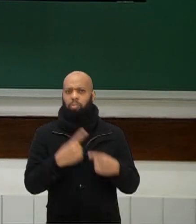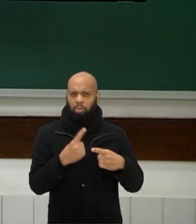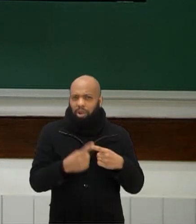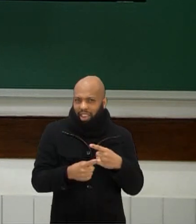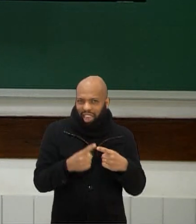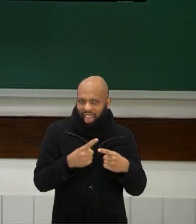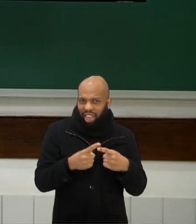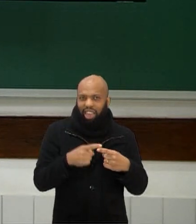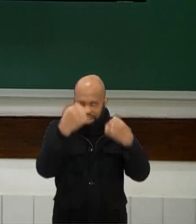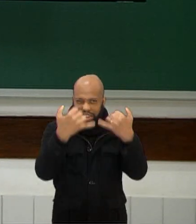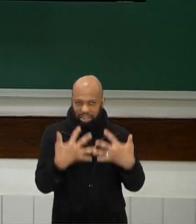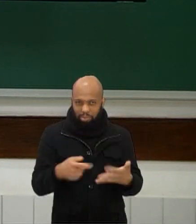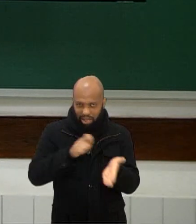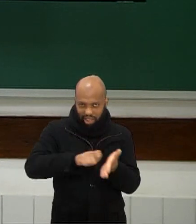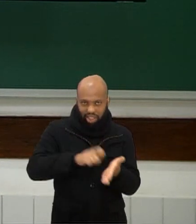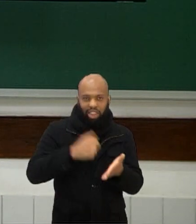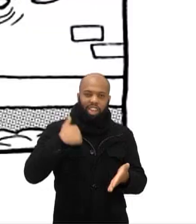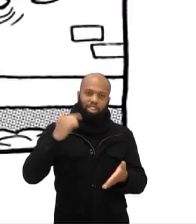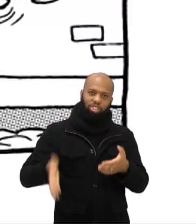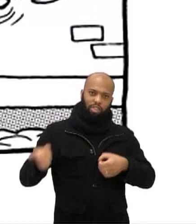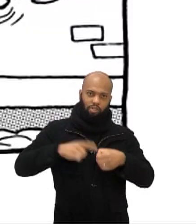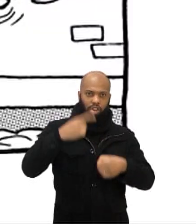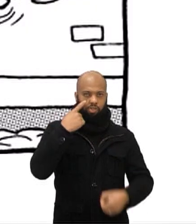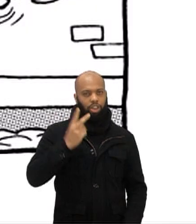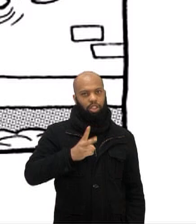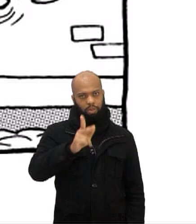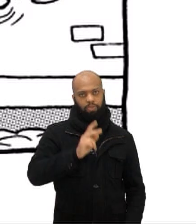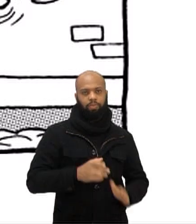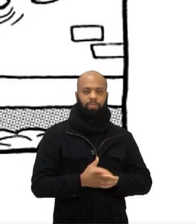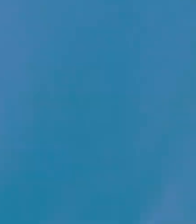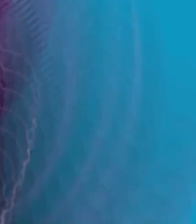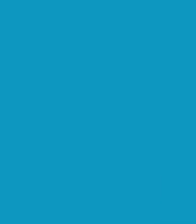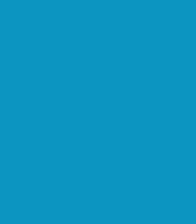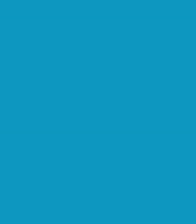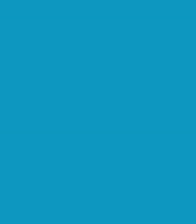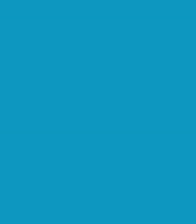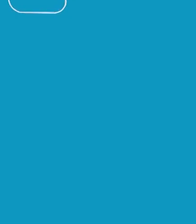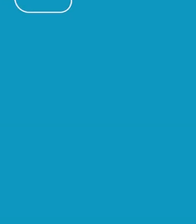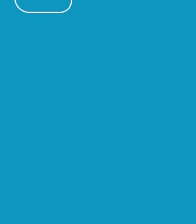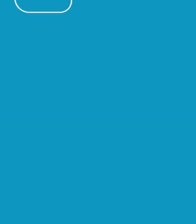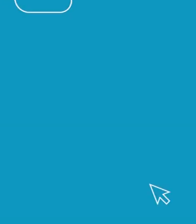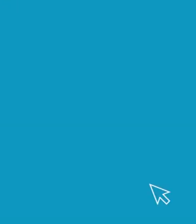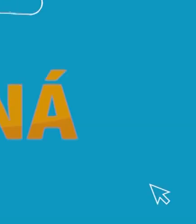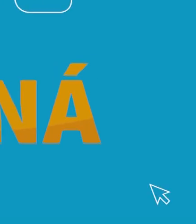quê? Vou dar um tempinho para você responder aí no seu caderno e eu volto para a gente continuar.